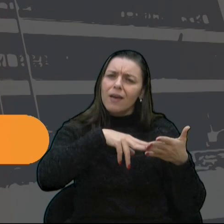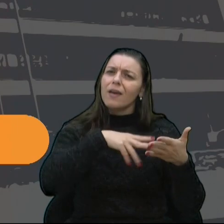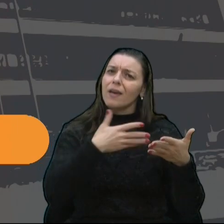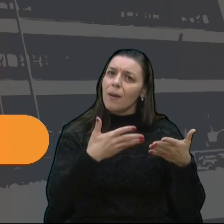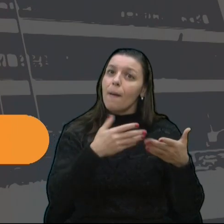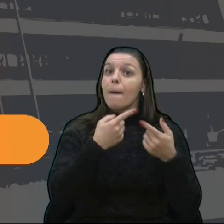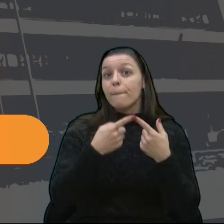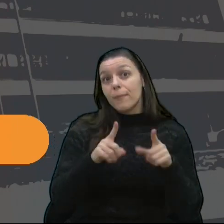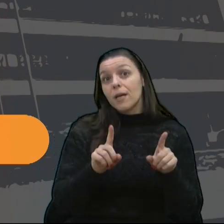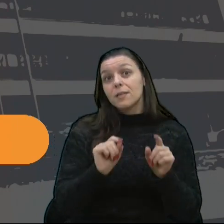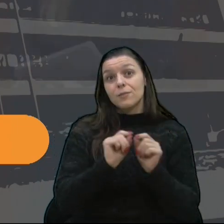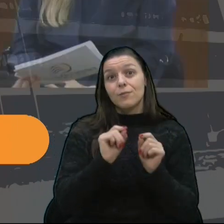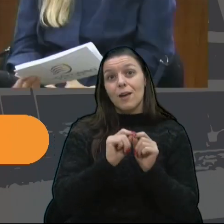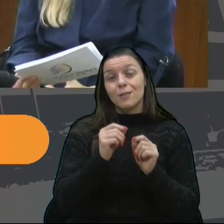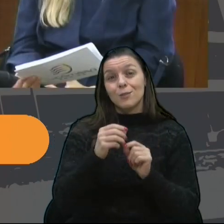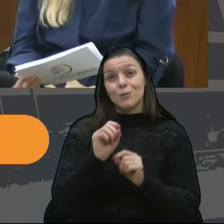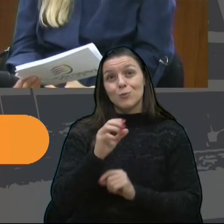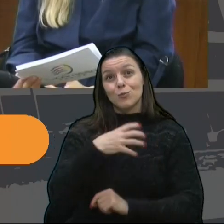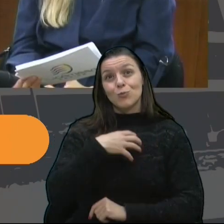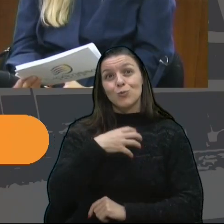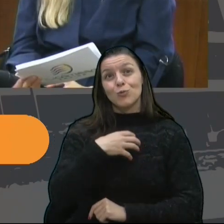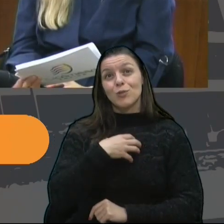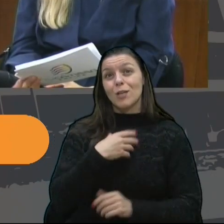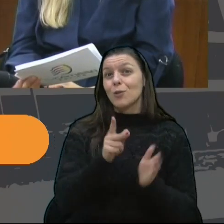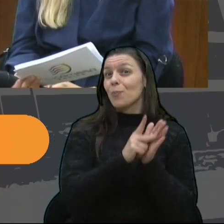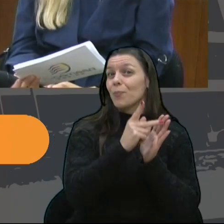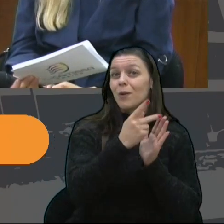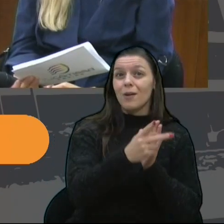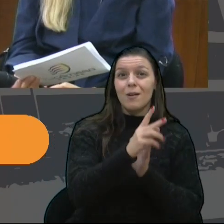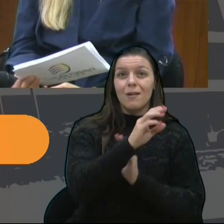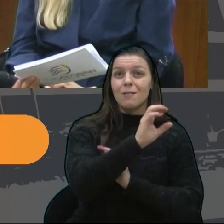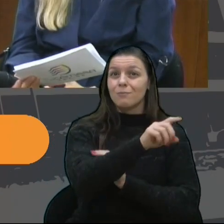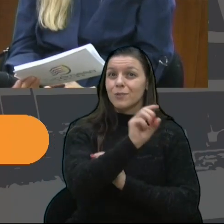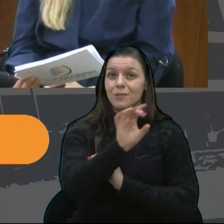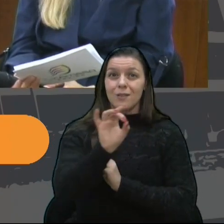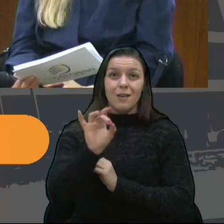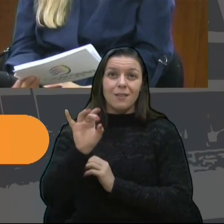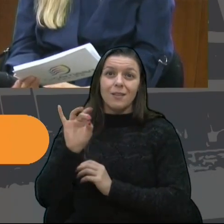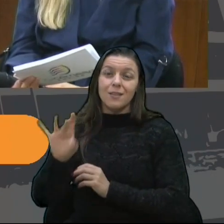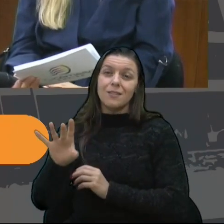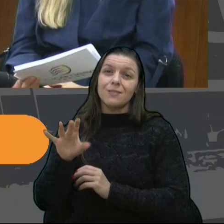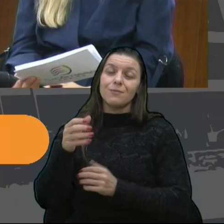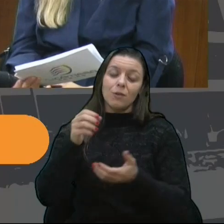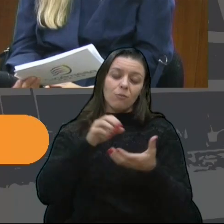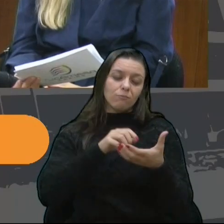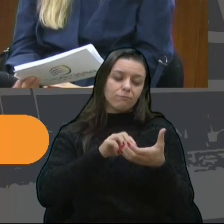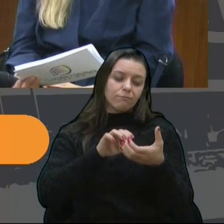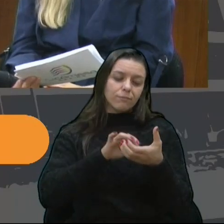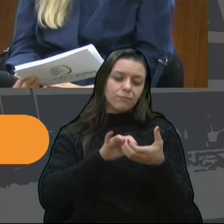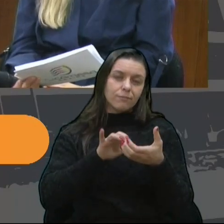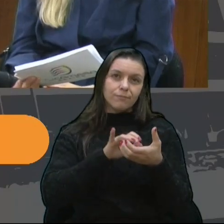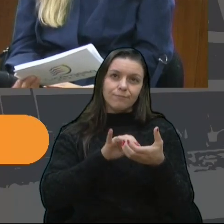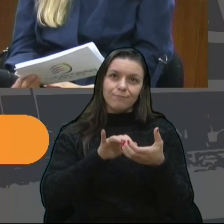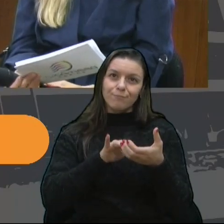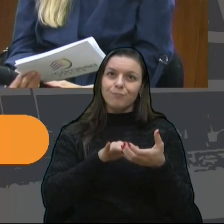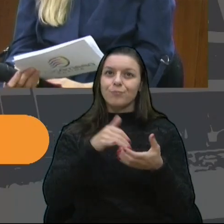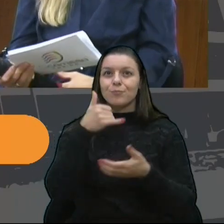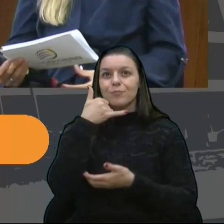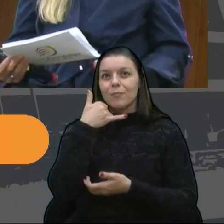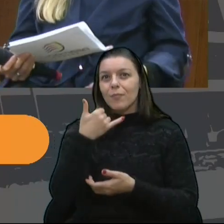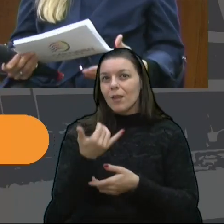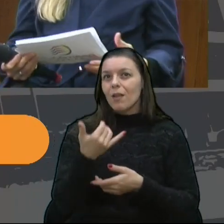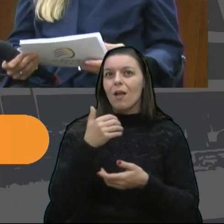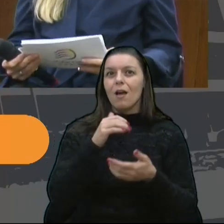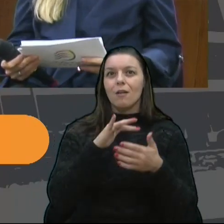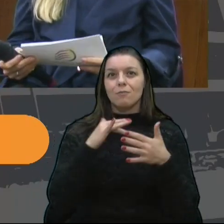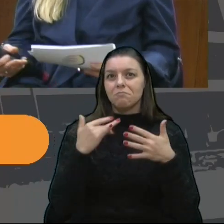de outra maneira. É isso que acontece, eles estão lendo através dos seus dispositivos, né?